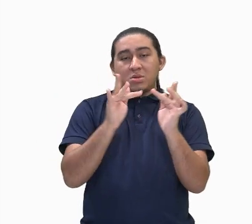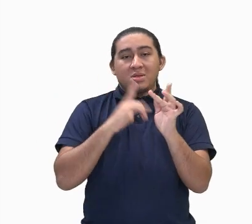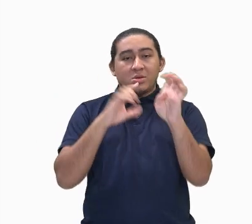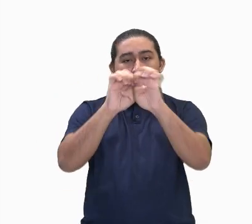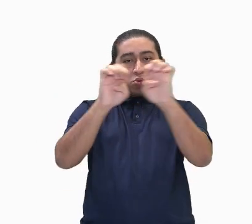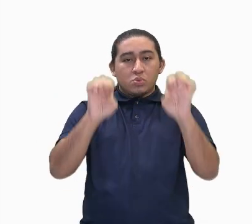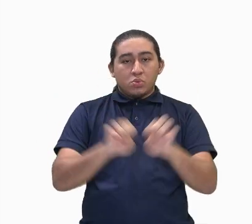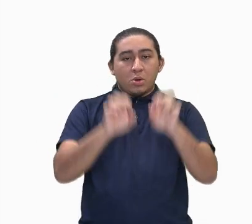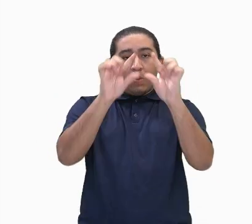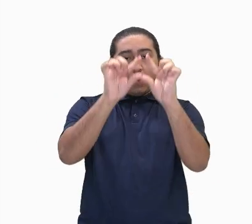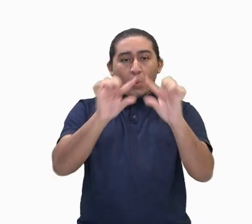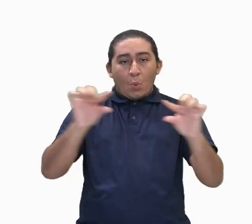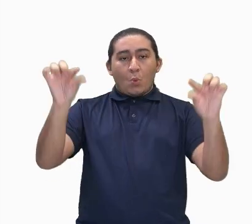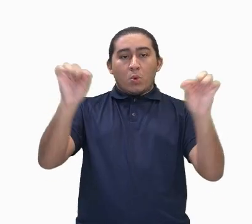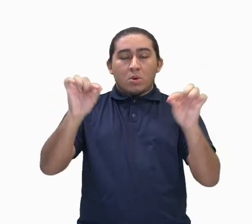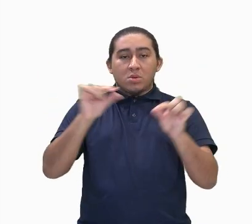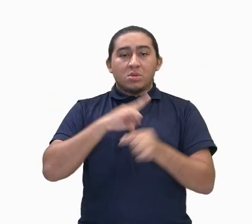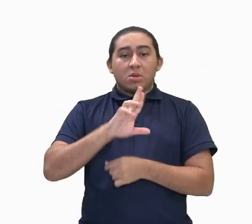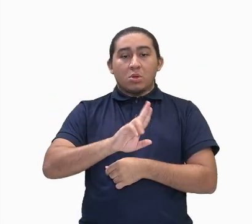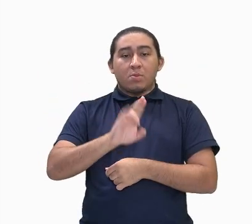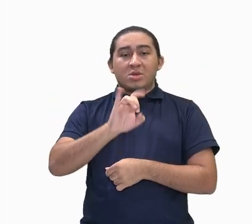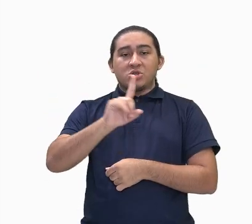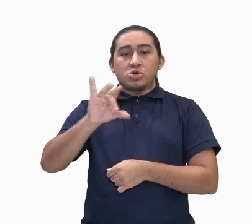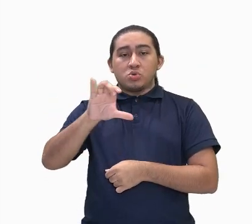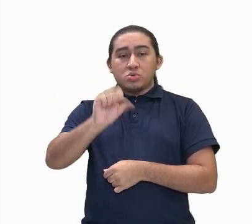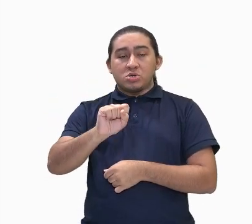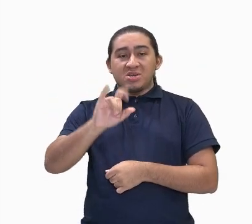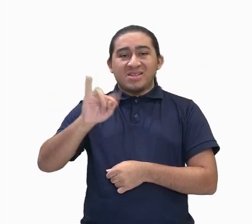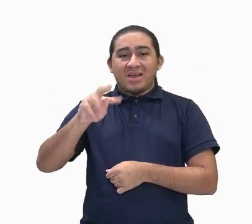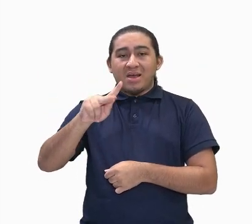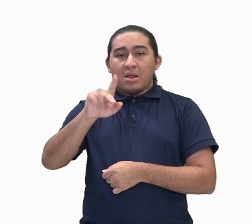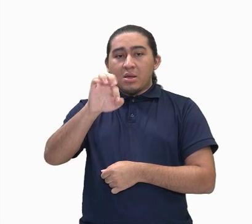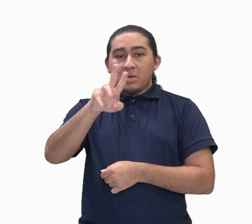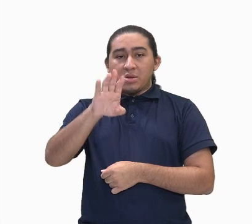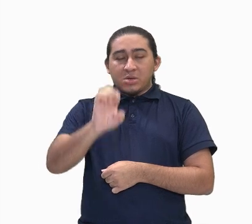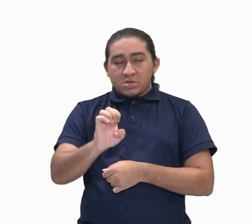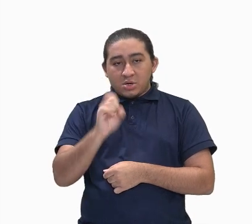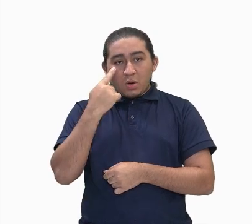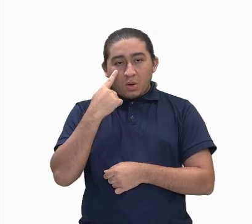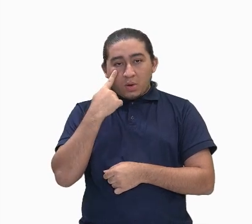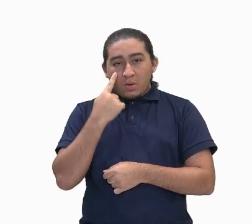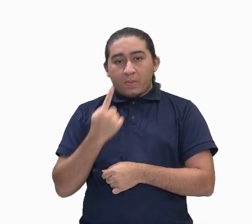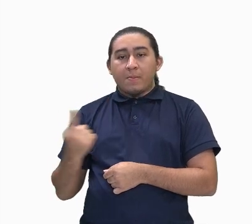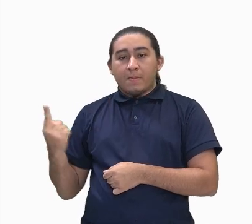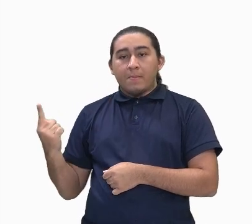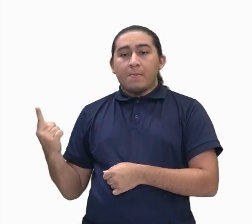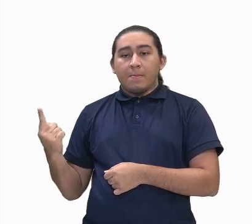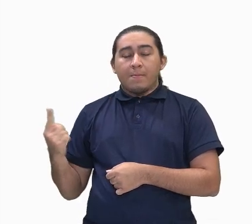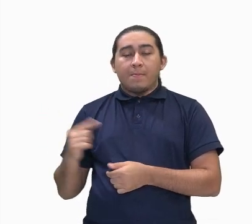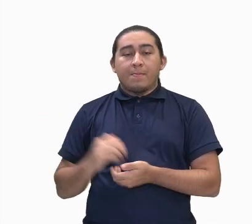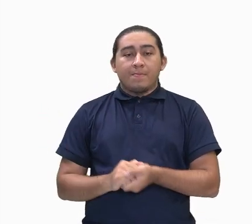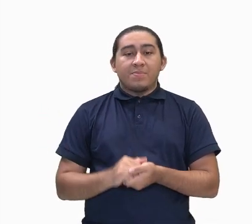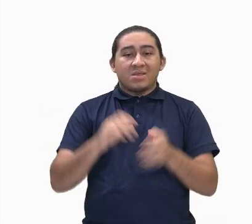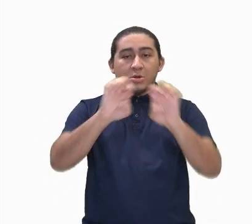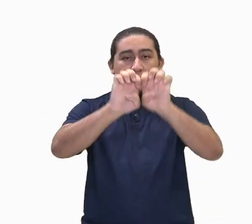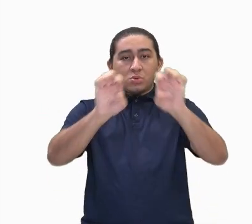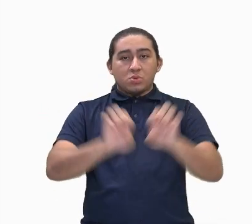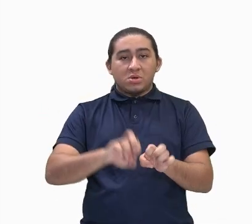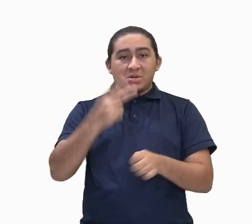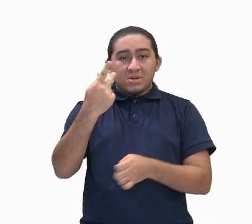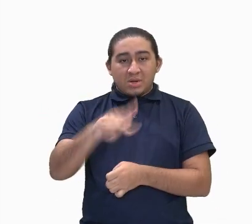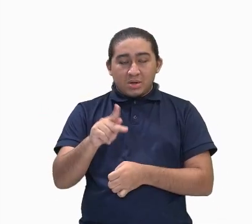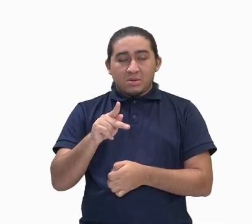discos intercalares, tá? Então você pode observar essa dinâmica aí do tecido muscular estriado